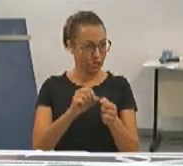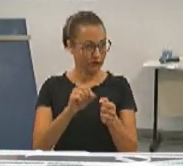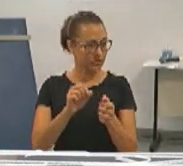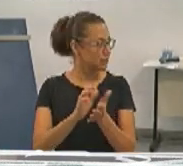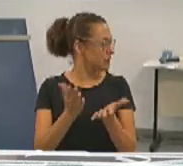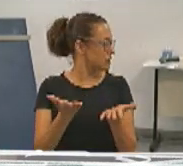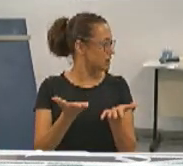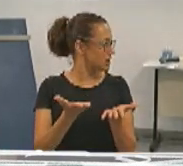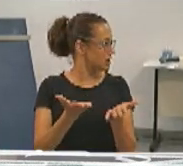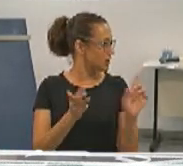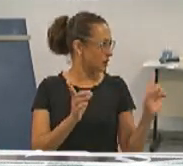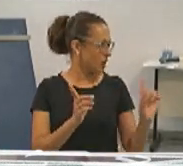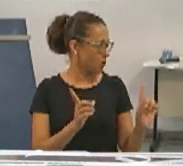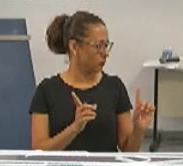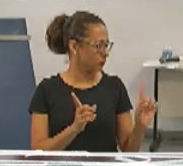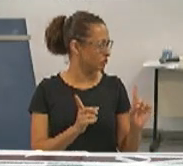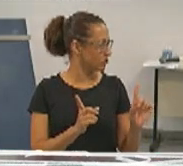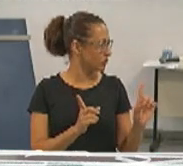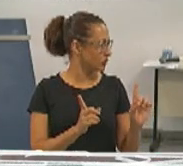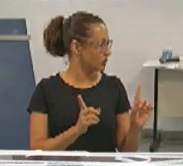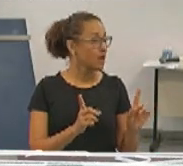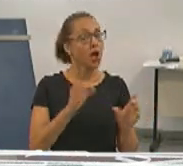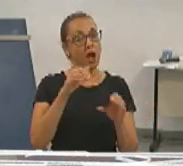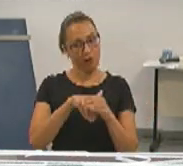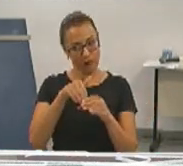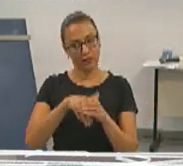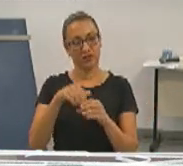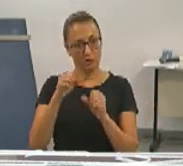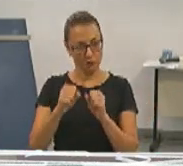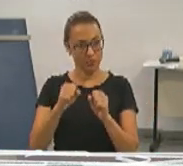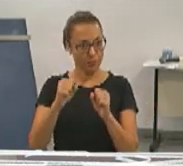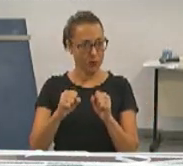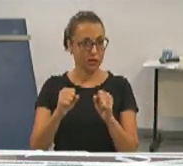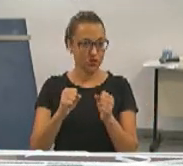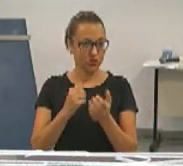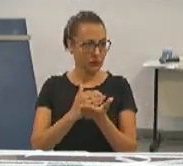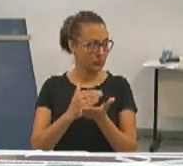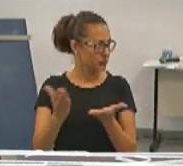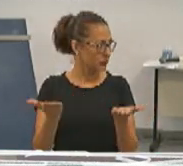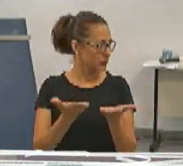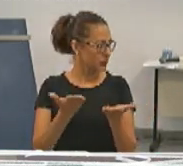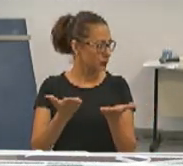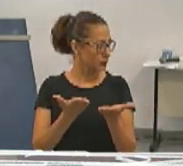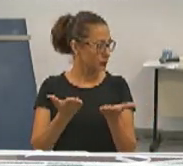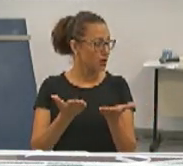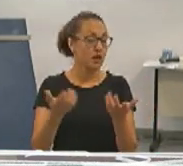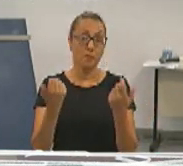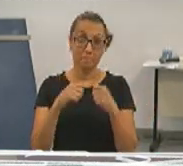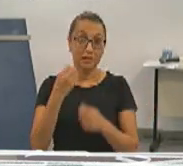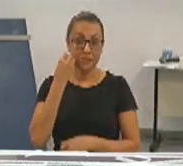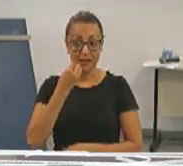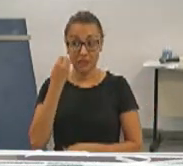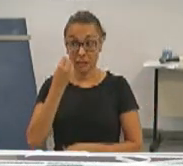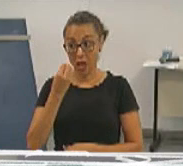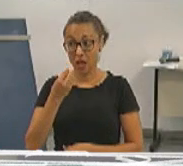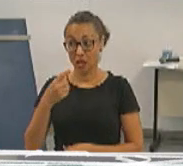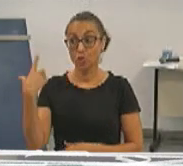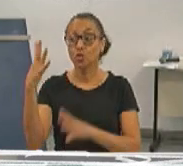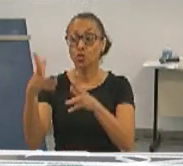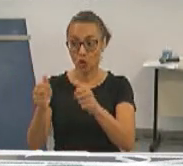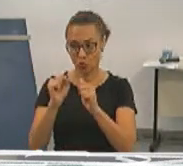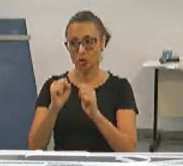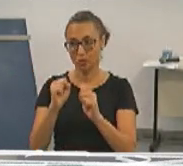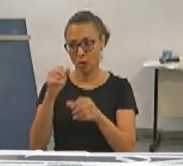feitas, a votação pode ser feita online. Sim, o teste ele é